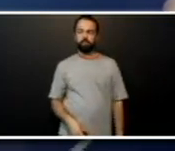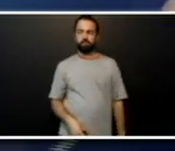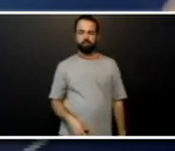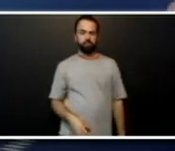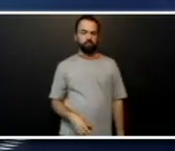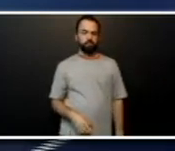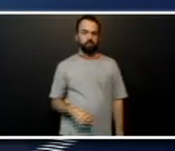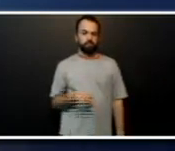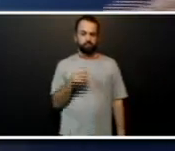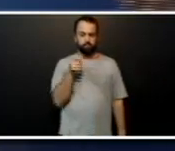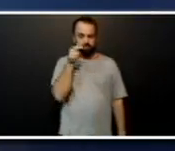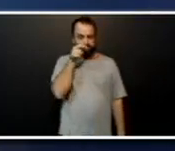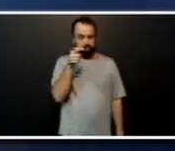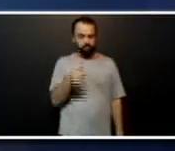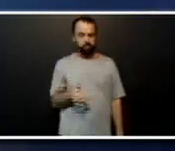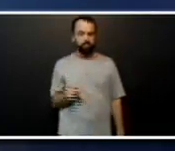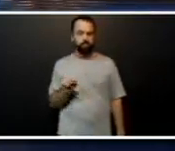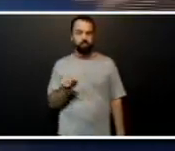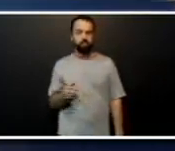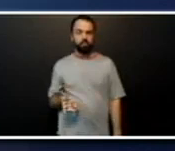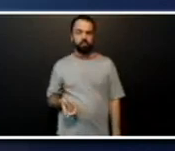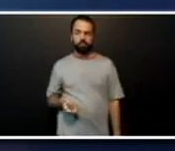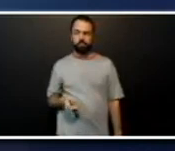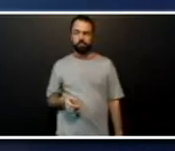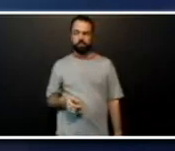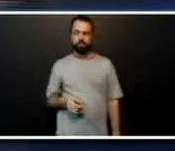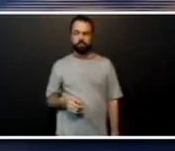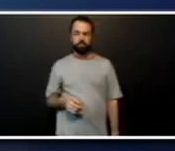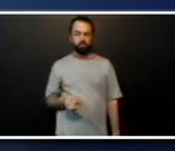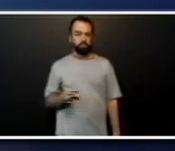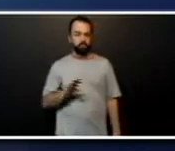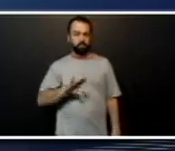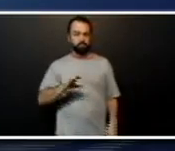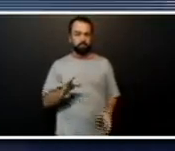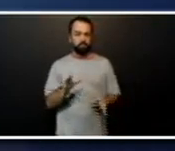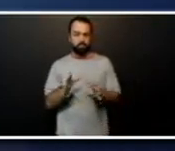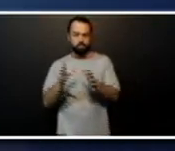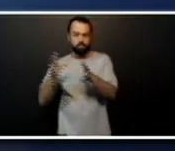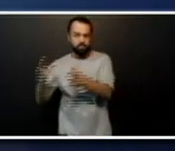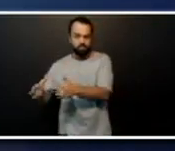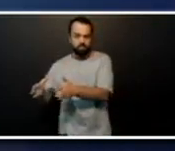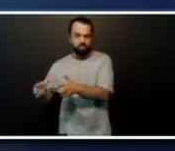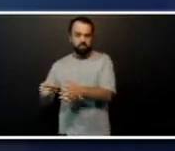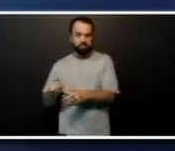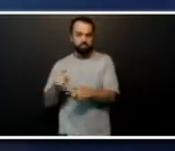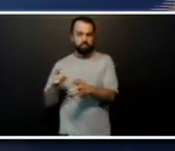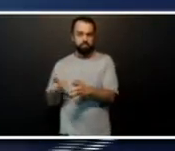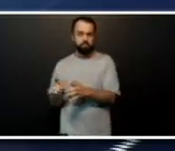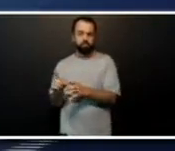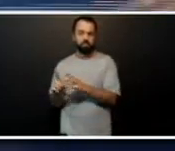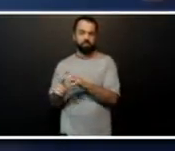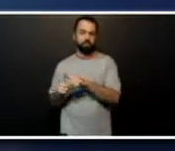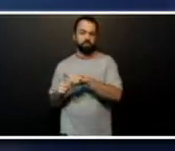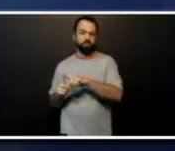Aqui a gente observa, se concentra na parte positiva. Qual que é